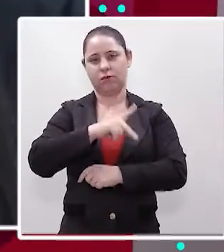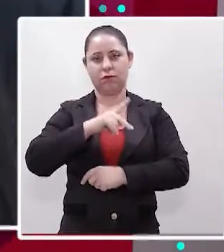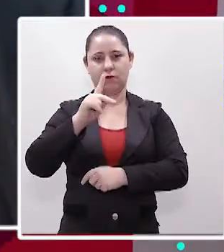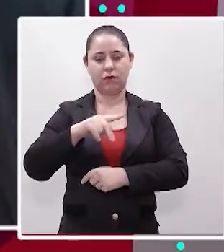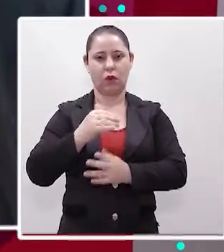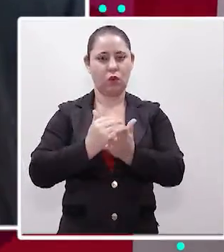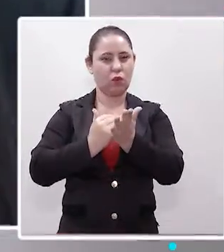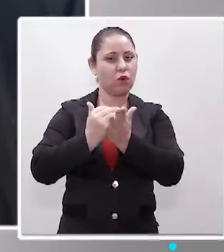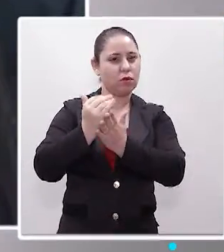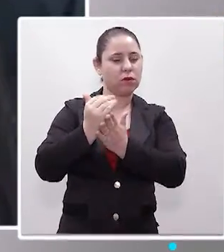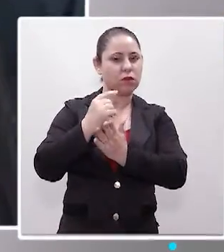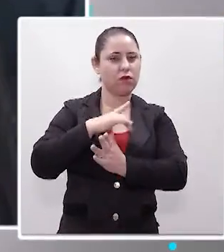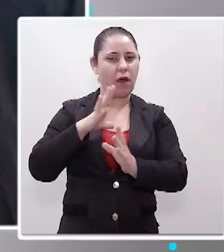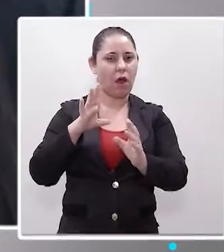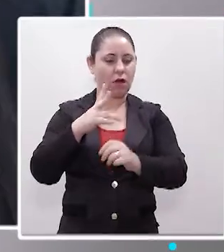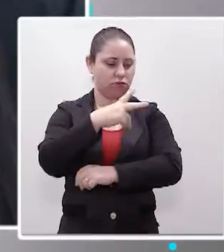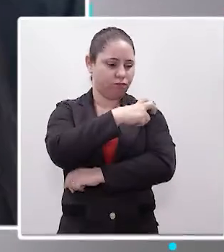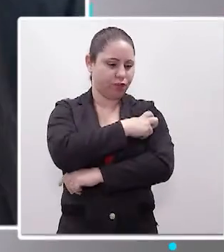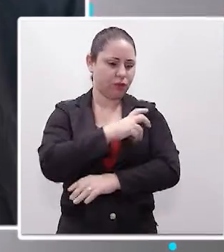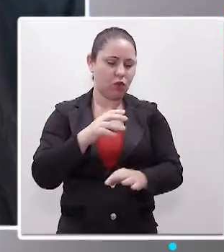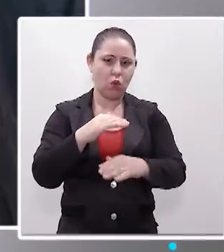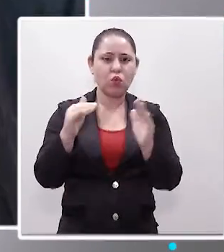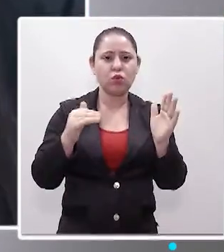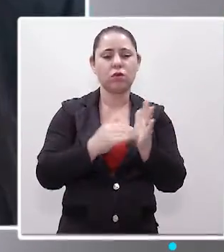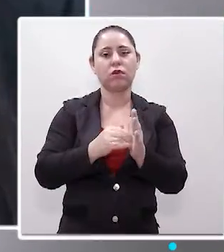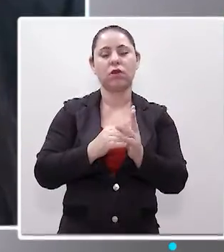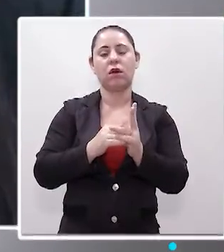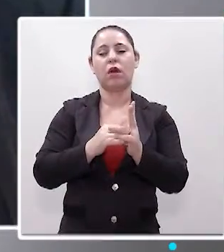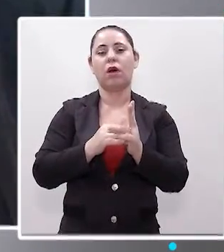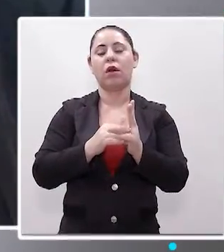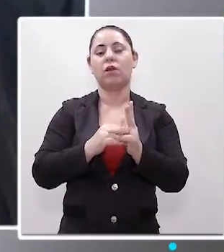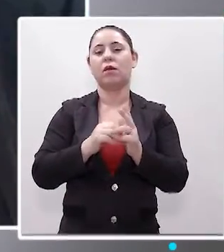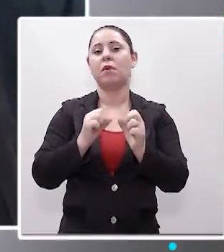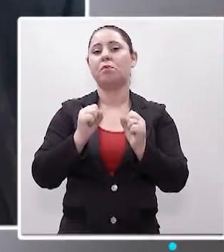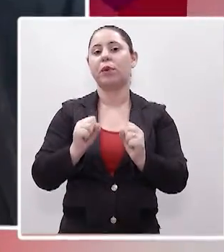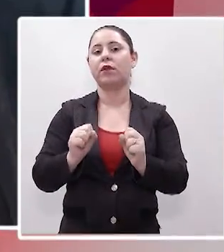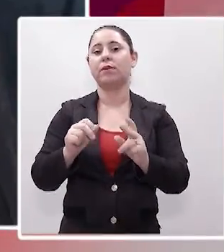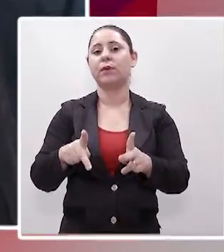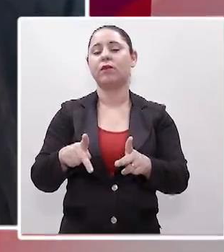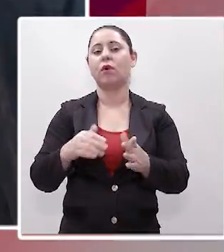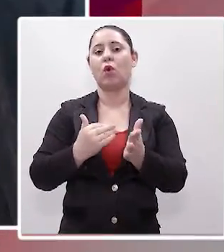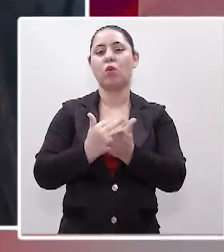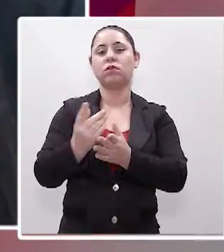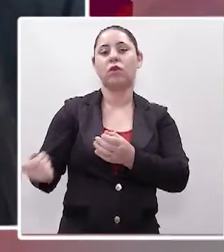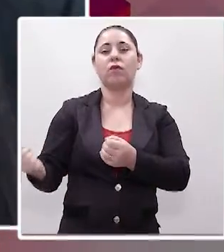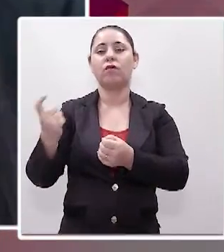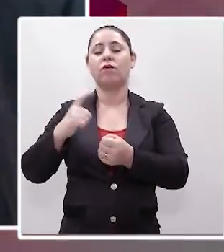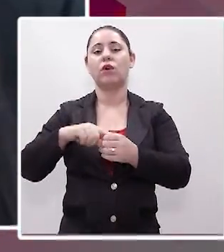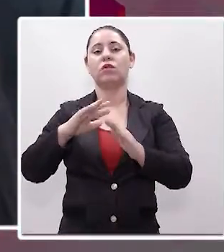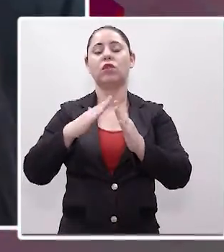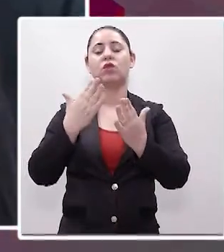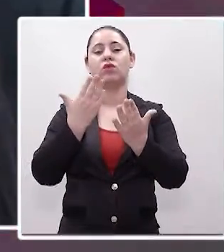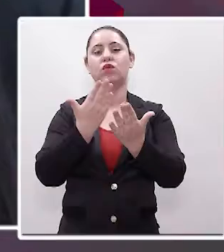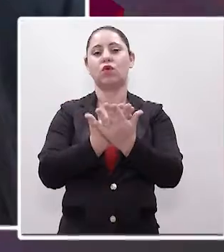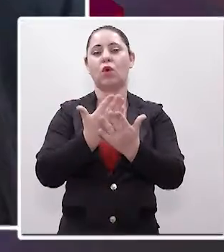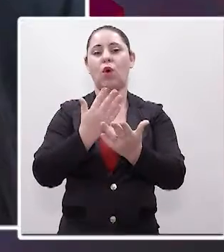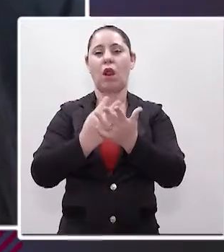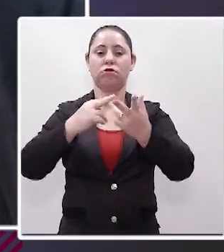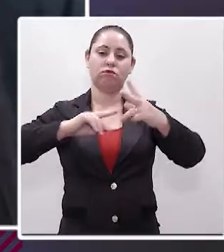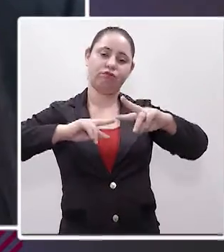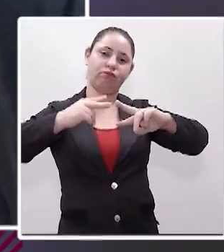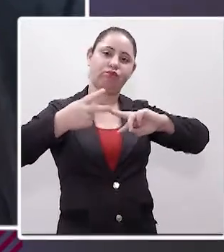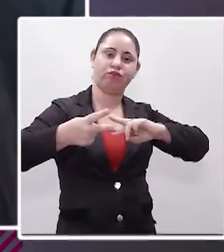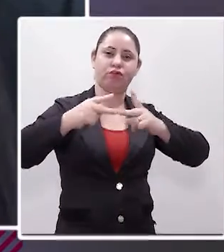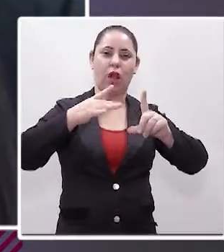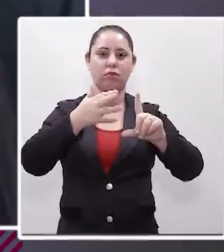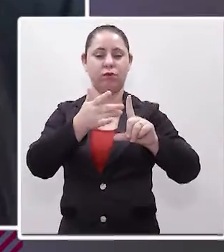que pelo menos os professores tiverem a imunização completa, o poder público vai querer começar a voltar, nem que seja um